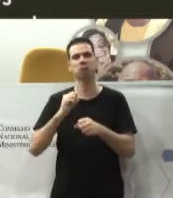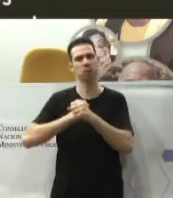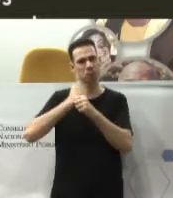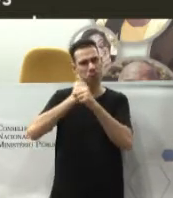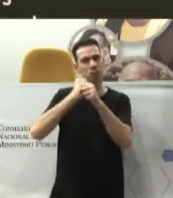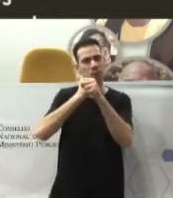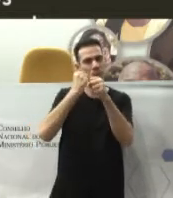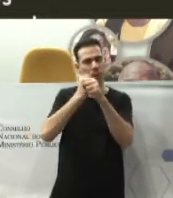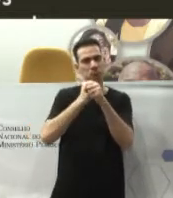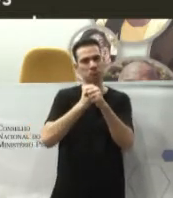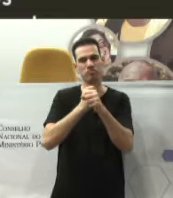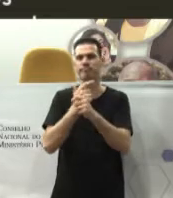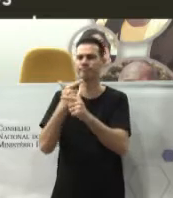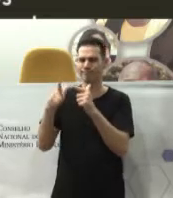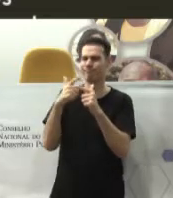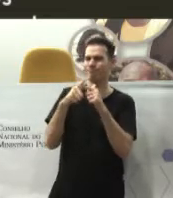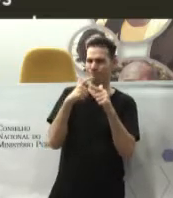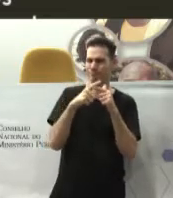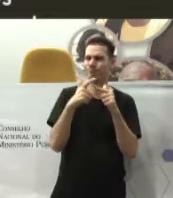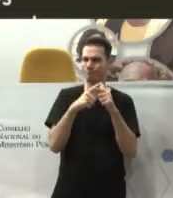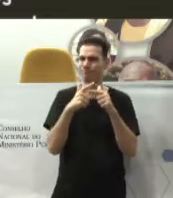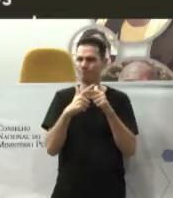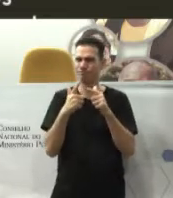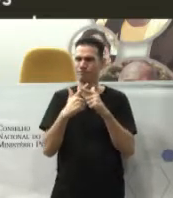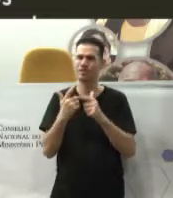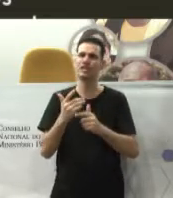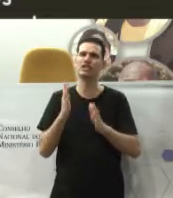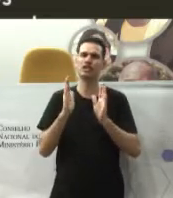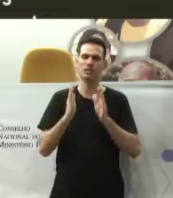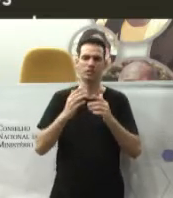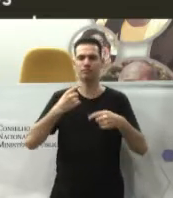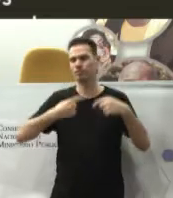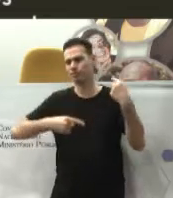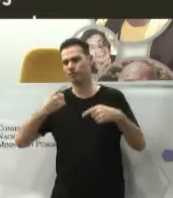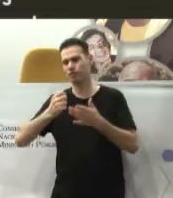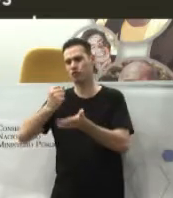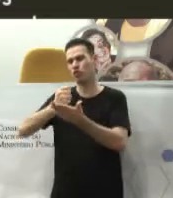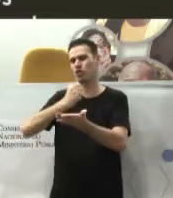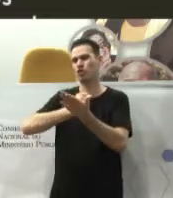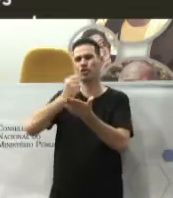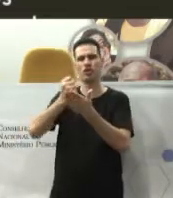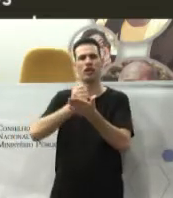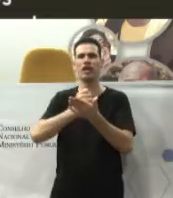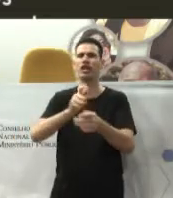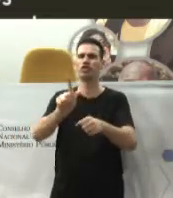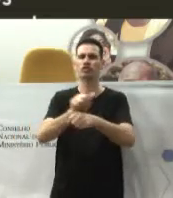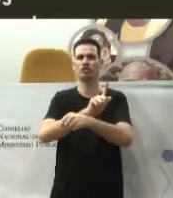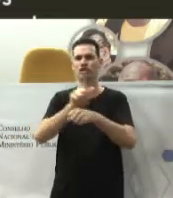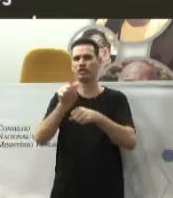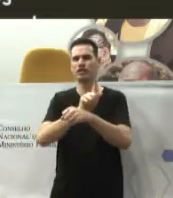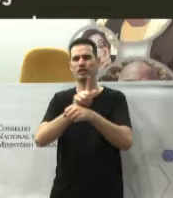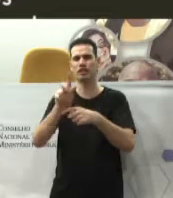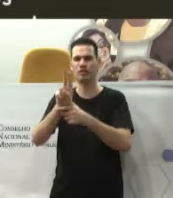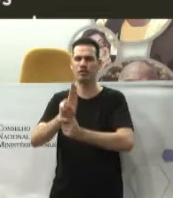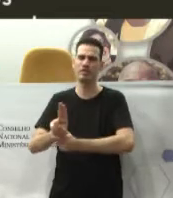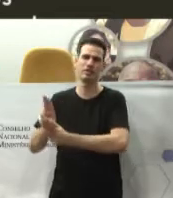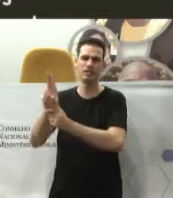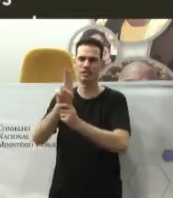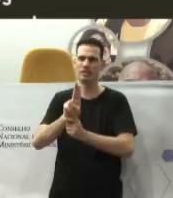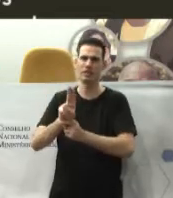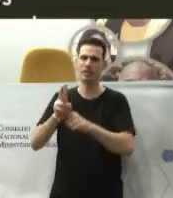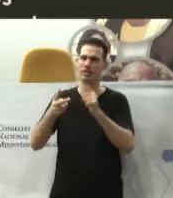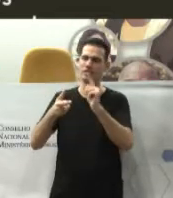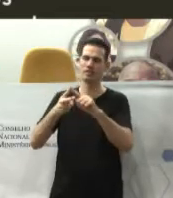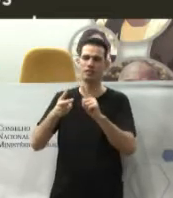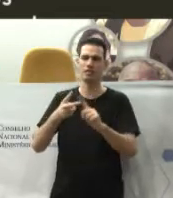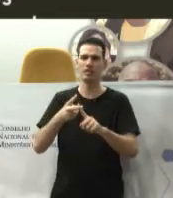Os problemas vinham desde discussão sobre contrato de gestão do Hospital Universitário e a EBSER, né,